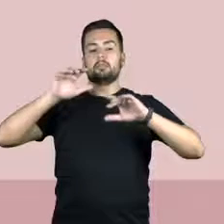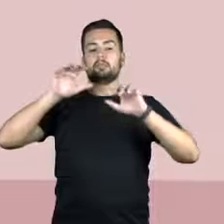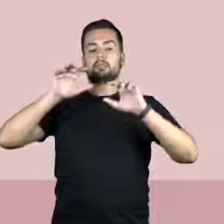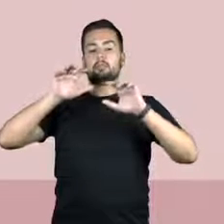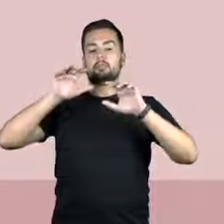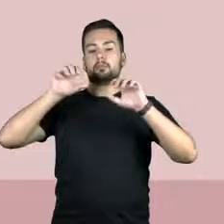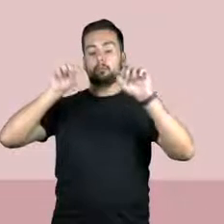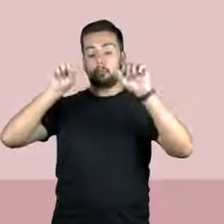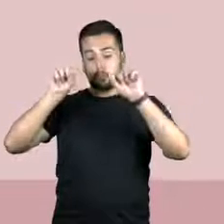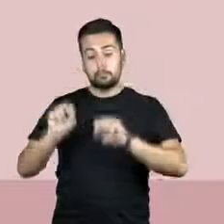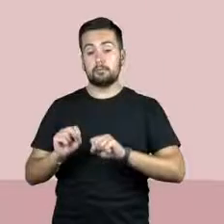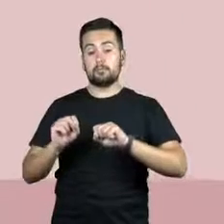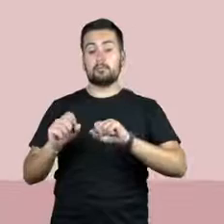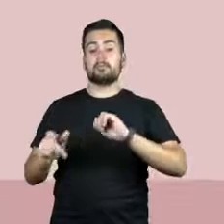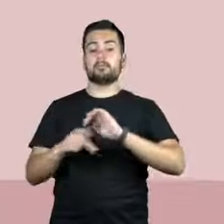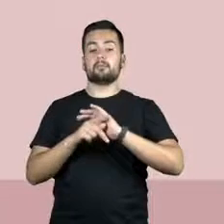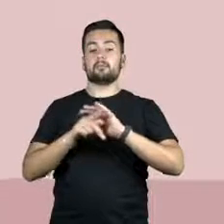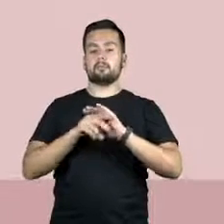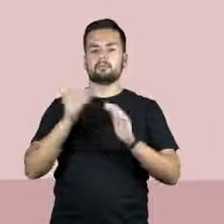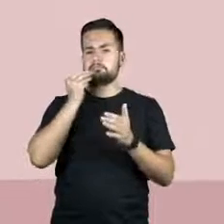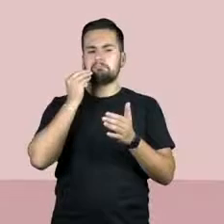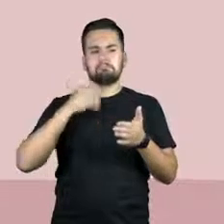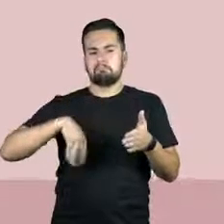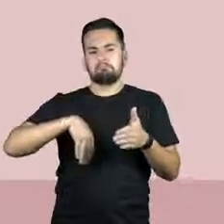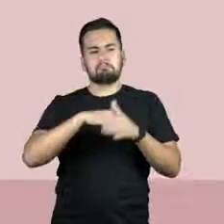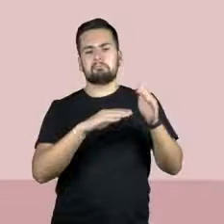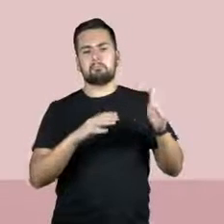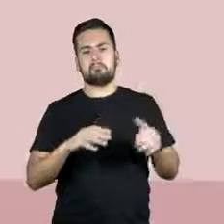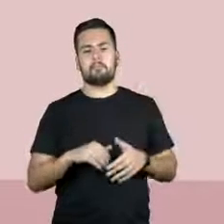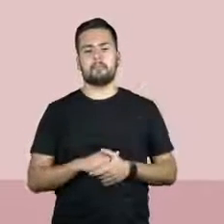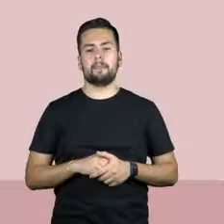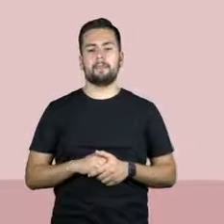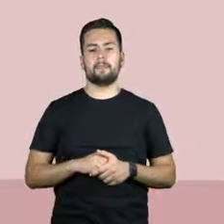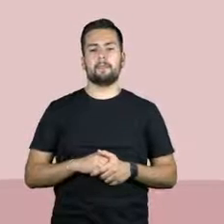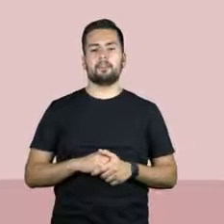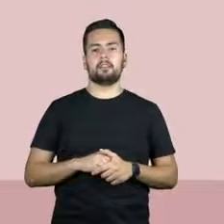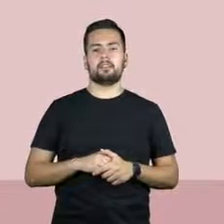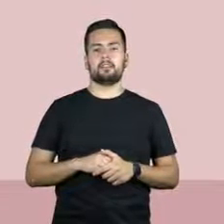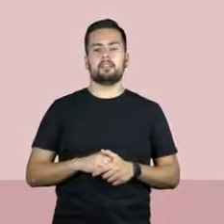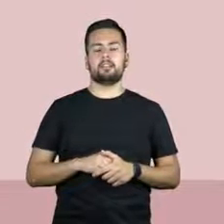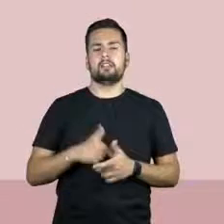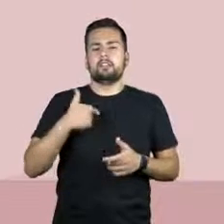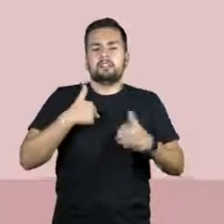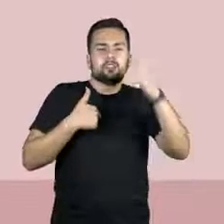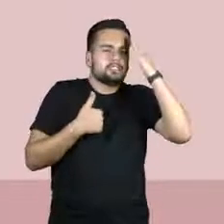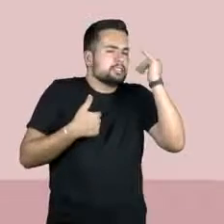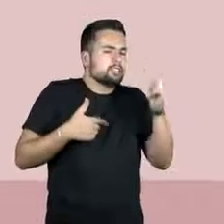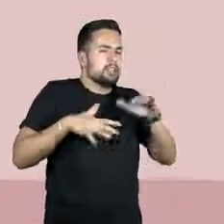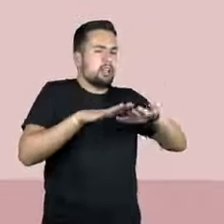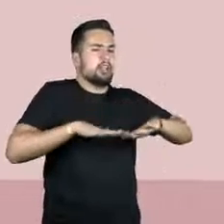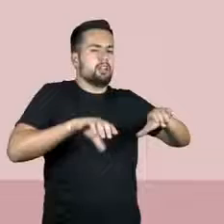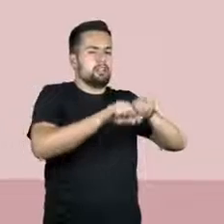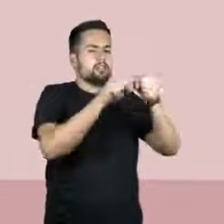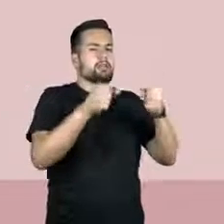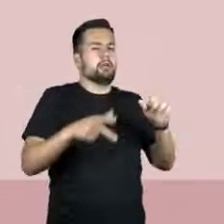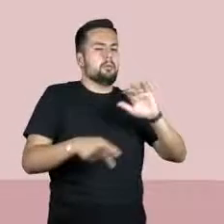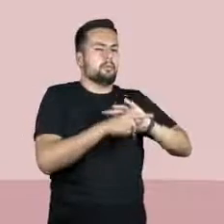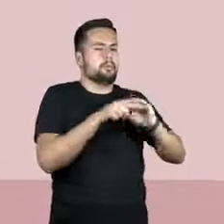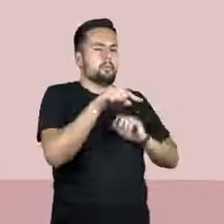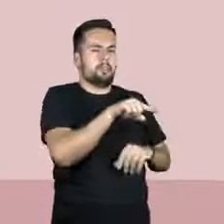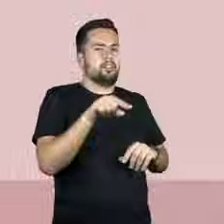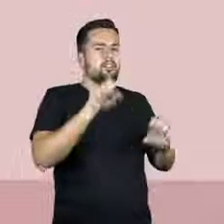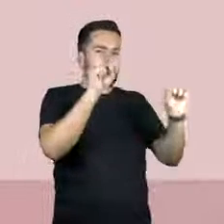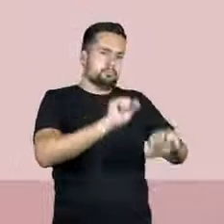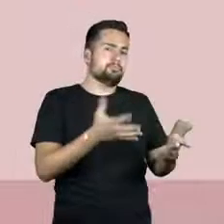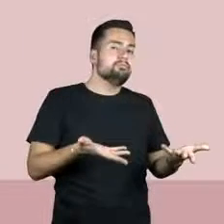potencial que foi um chute, tá? O que me garante que essa superfície de ruptura é, de fato, a superfície de ruptura